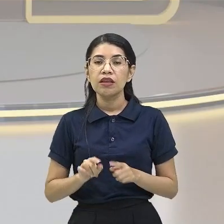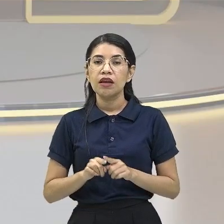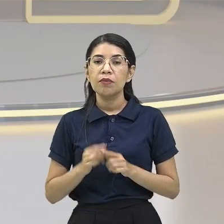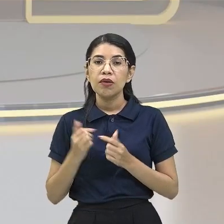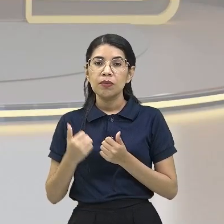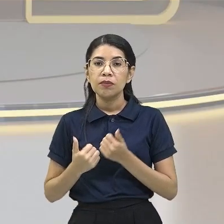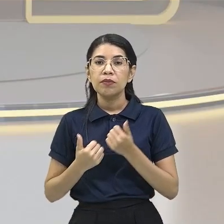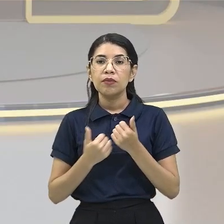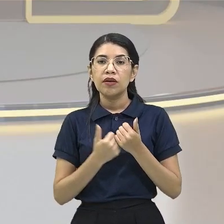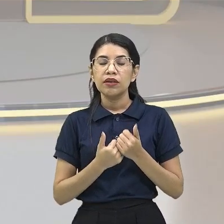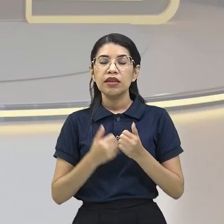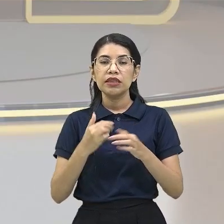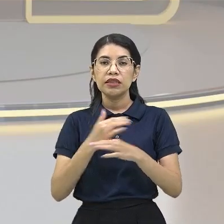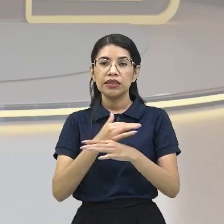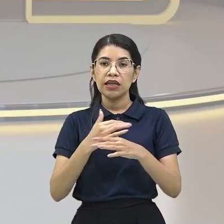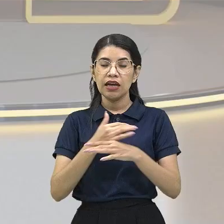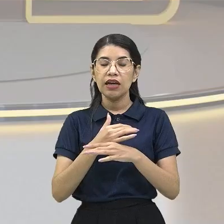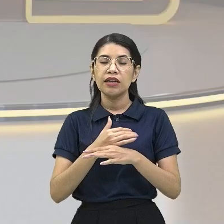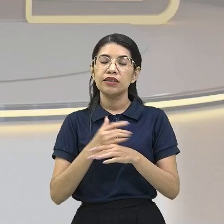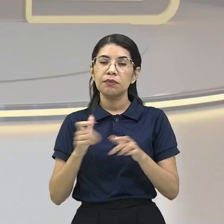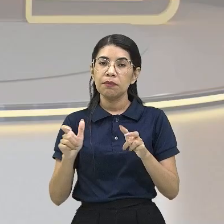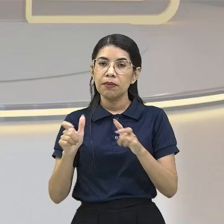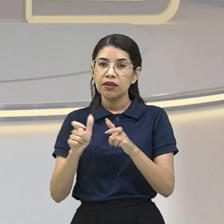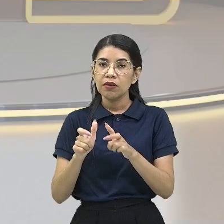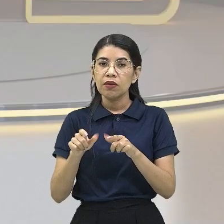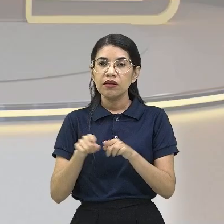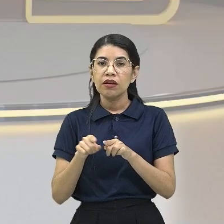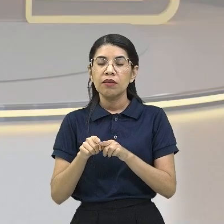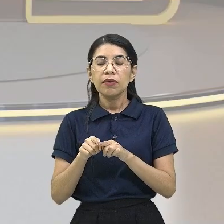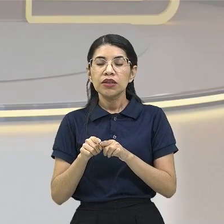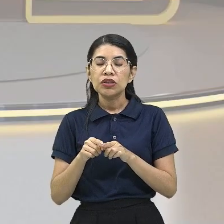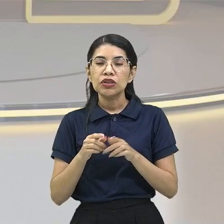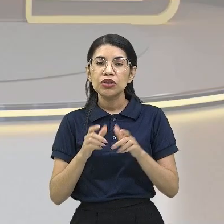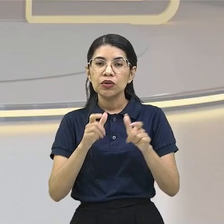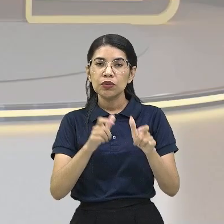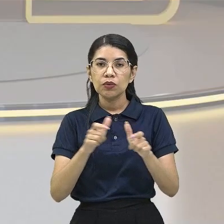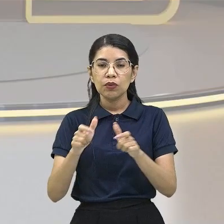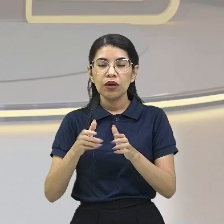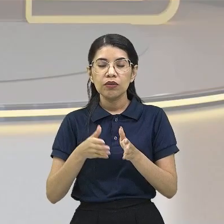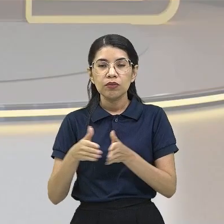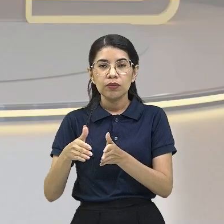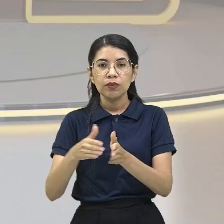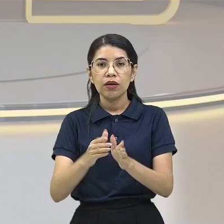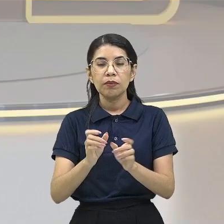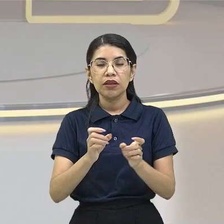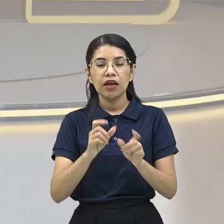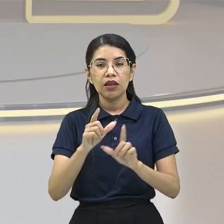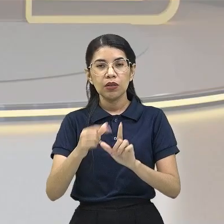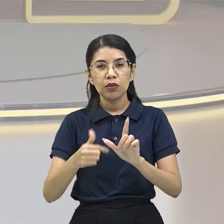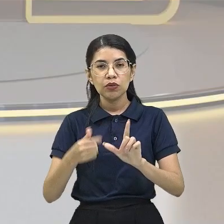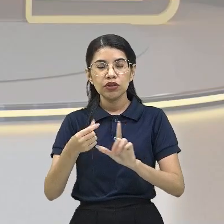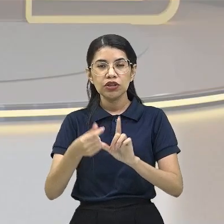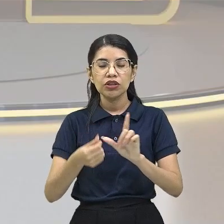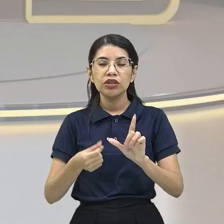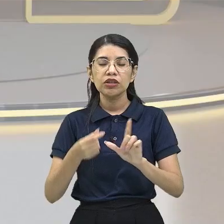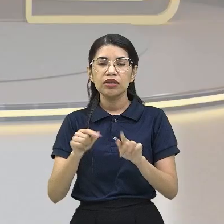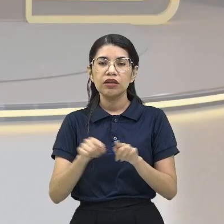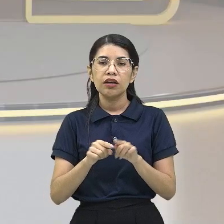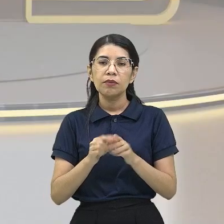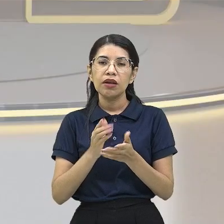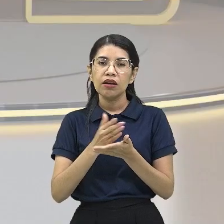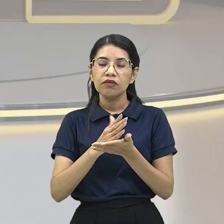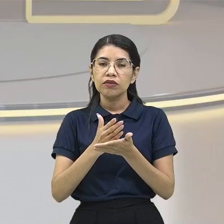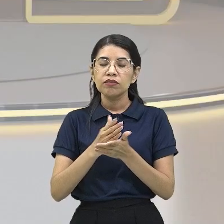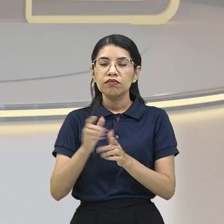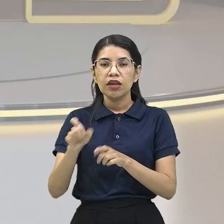fortalecimento dessas cidades médias, né, a formação de corredores logísticos, a expansão também da fronteira